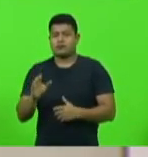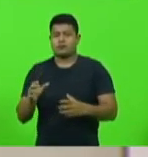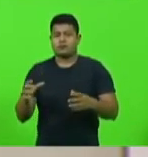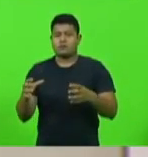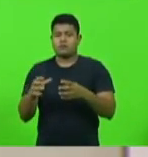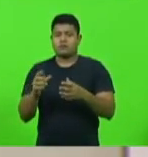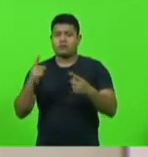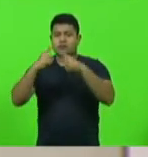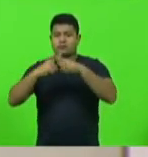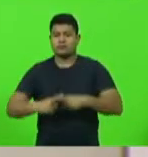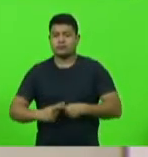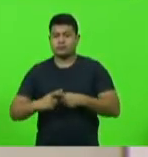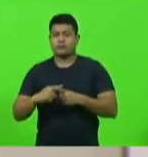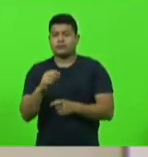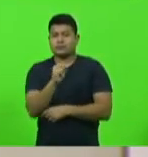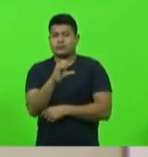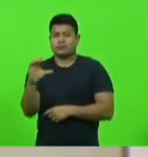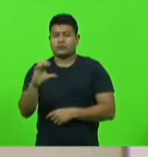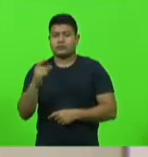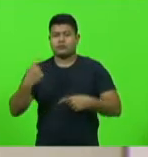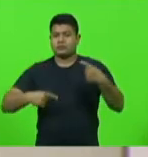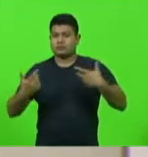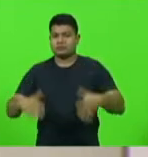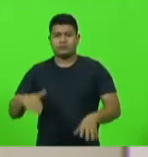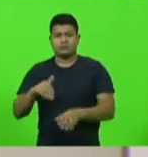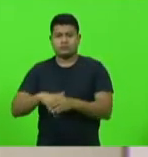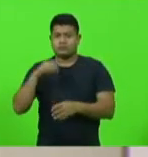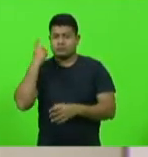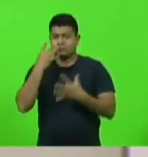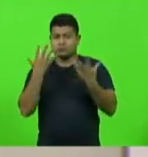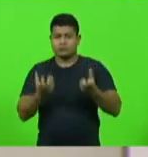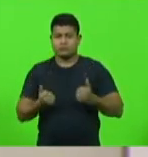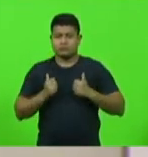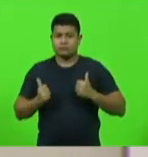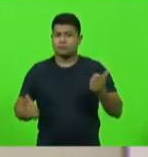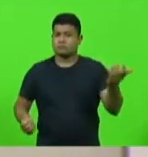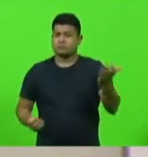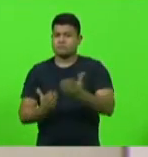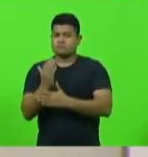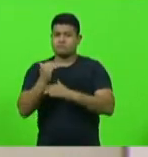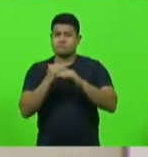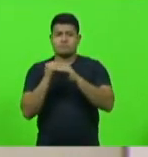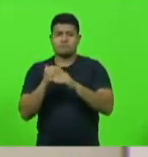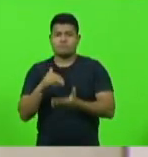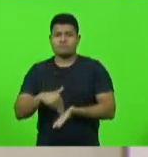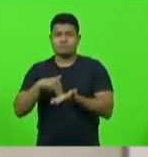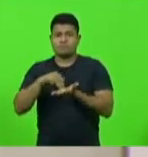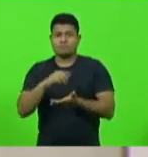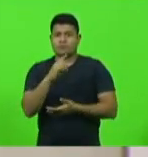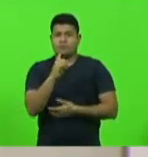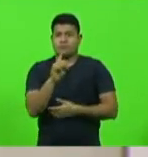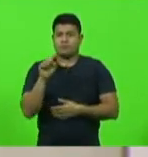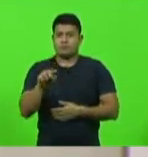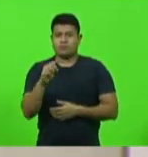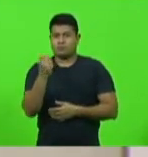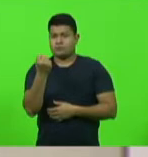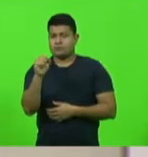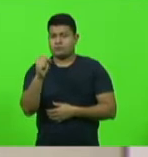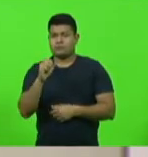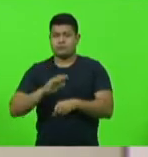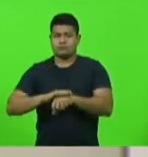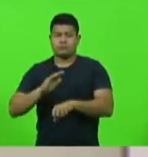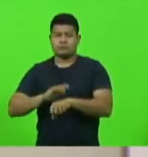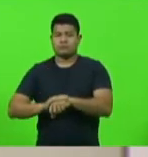discutir, em votação, deputados que aprovam permaneçam como se encontram. Aprovado por unanimidade. Moção 1008, autor deputado